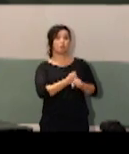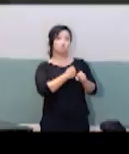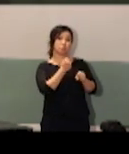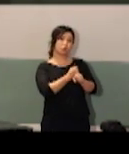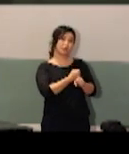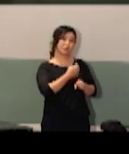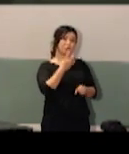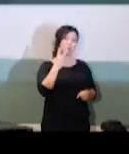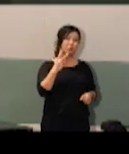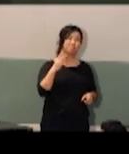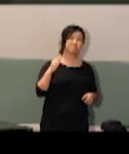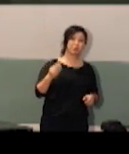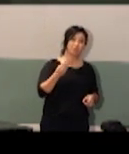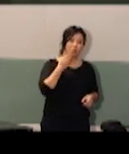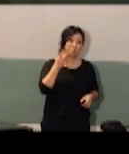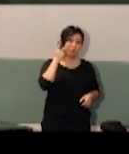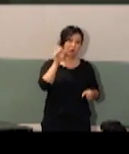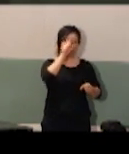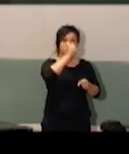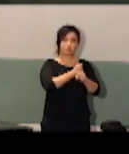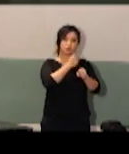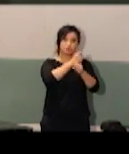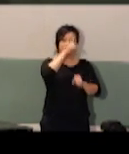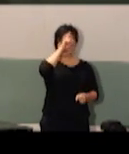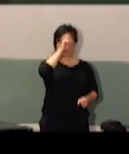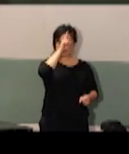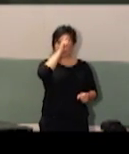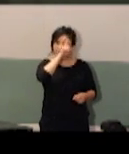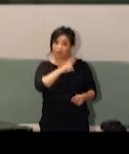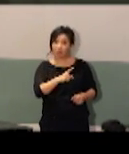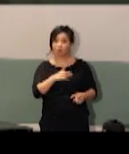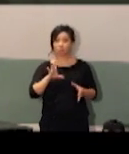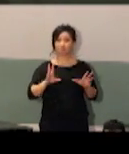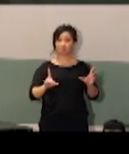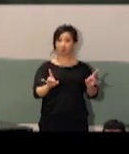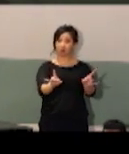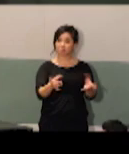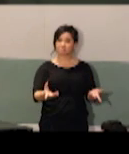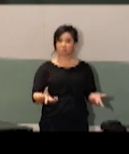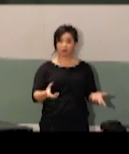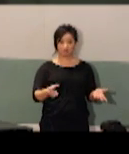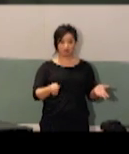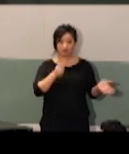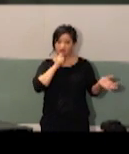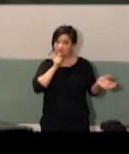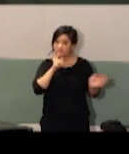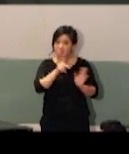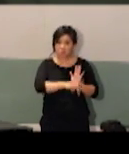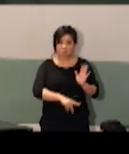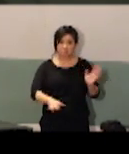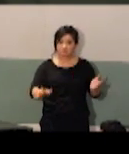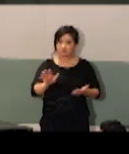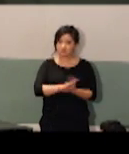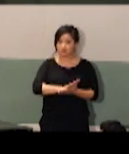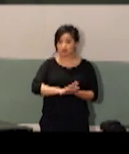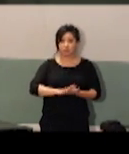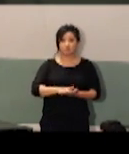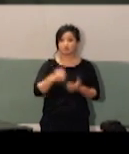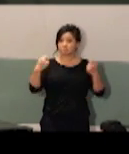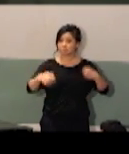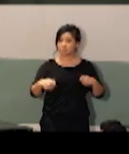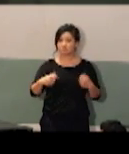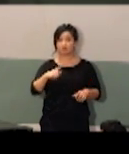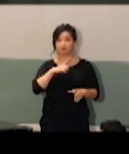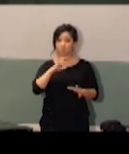nem projeto. Nós temos que mudar. A saúde, da maneira como está, tem que ter a valorização do profissional, tem que ter um